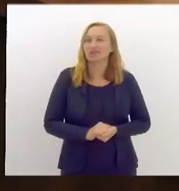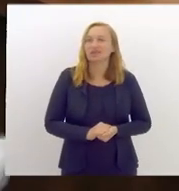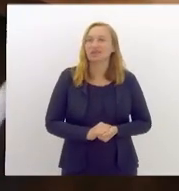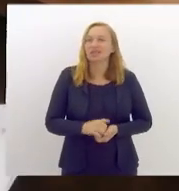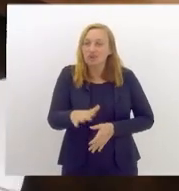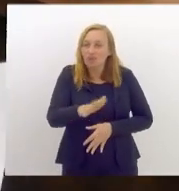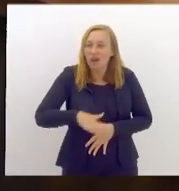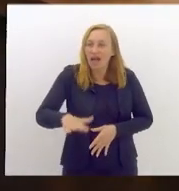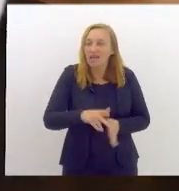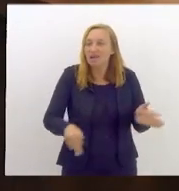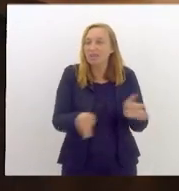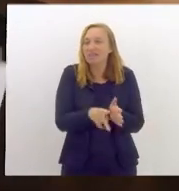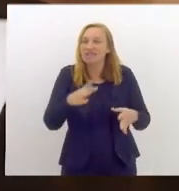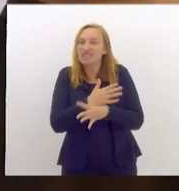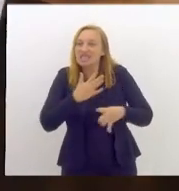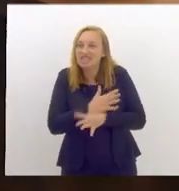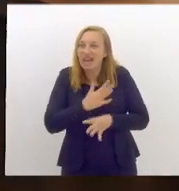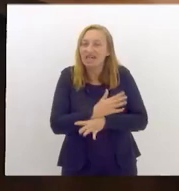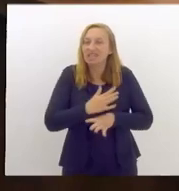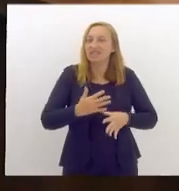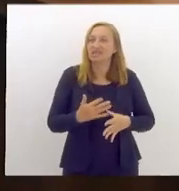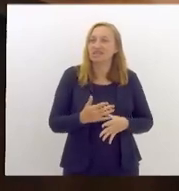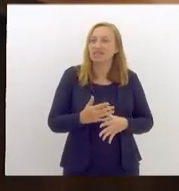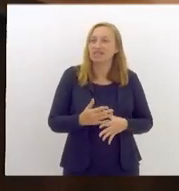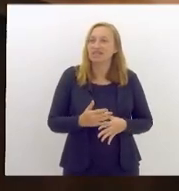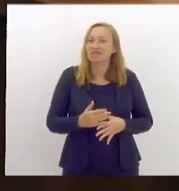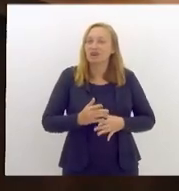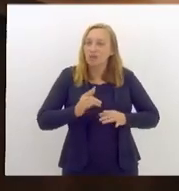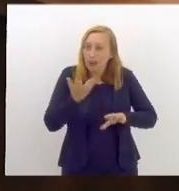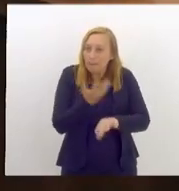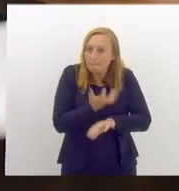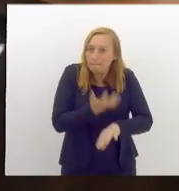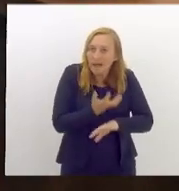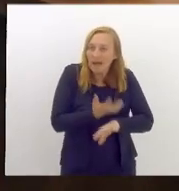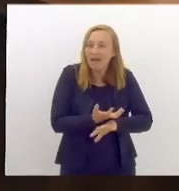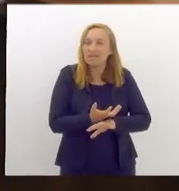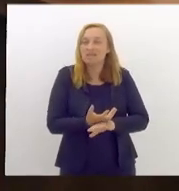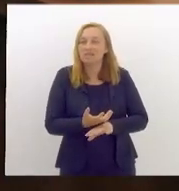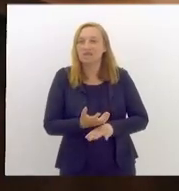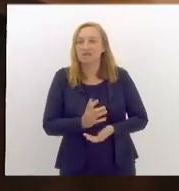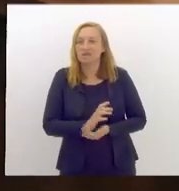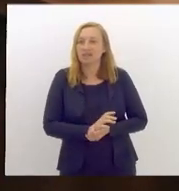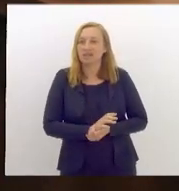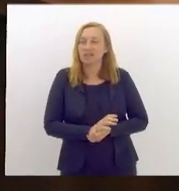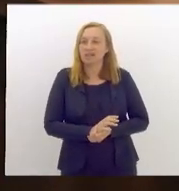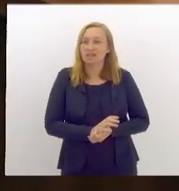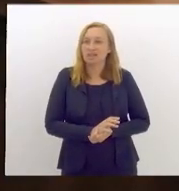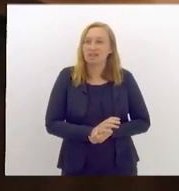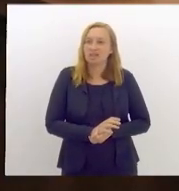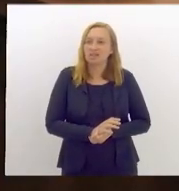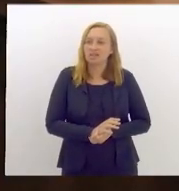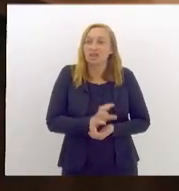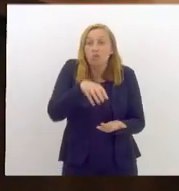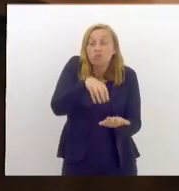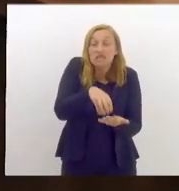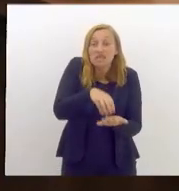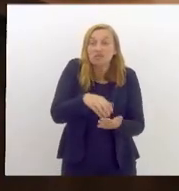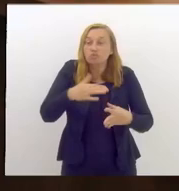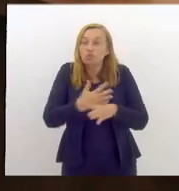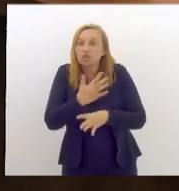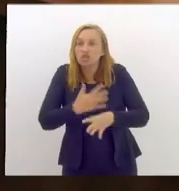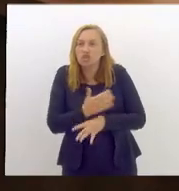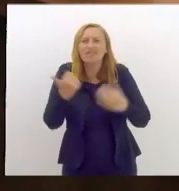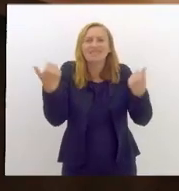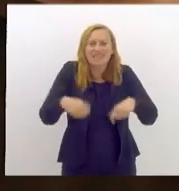uma área da Cidade Tombada que é uma praça é um pulmão o centro do Rio de Janeiro